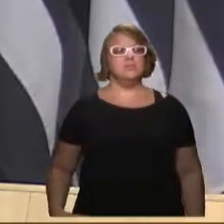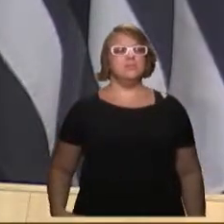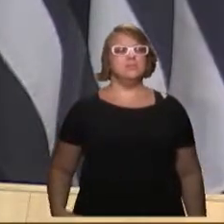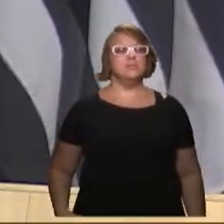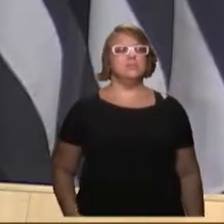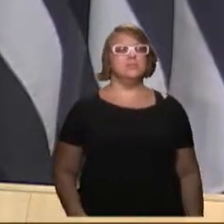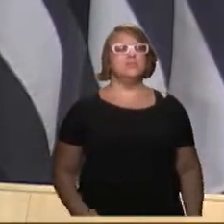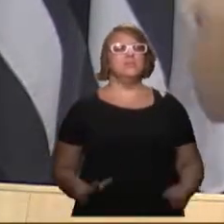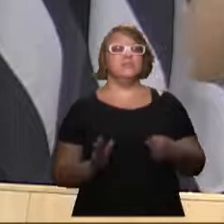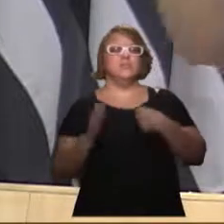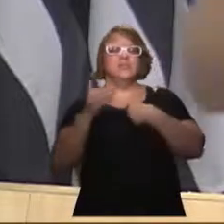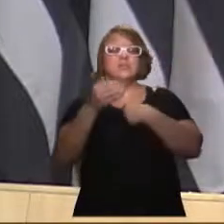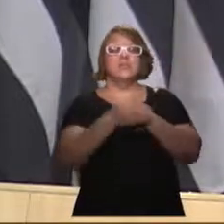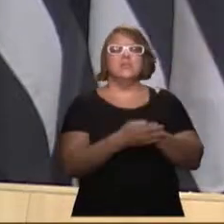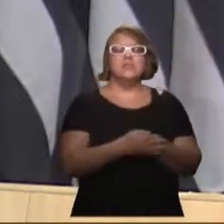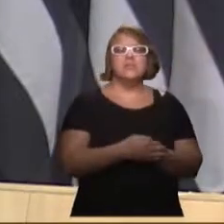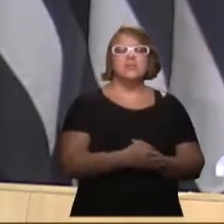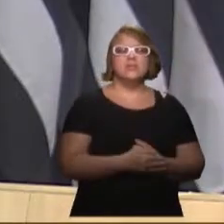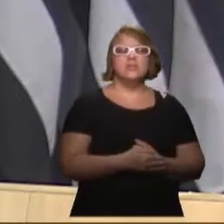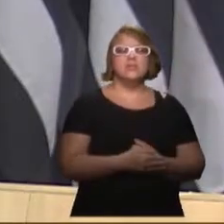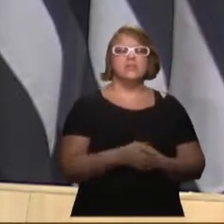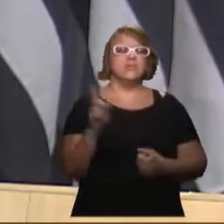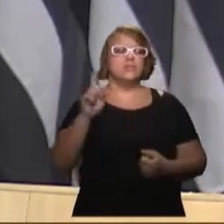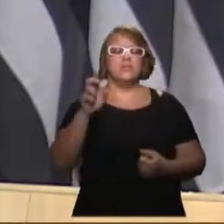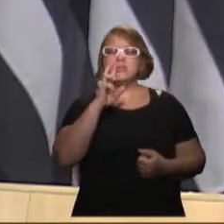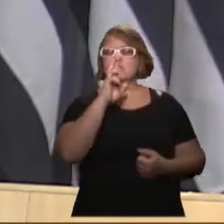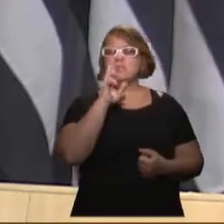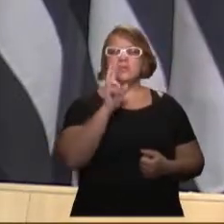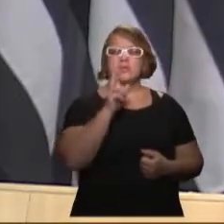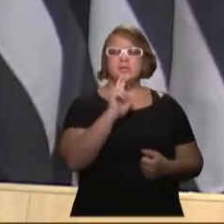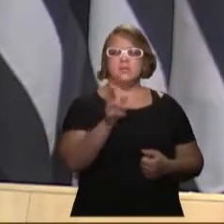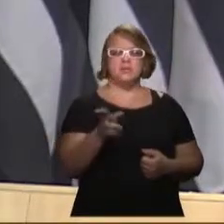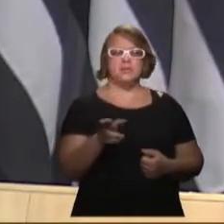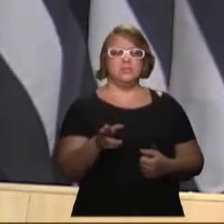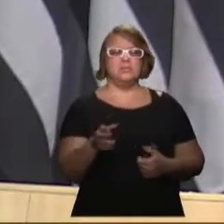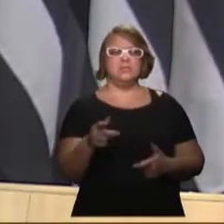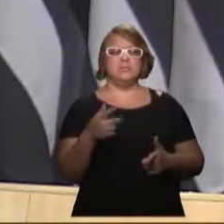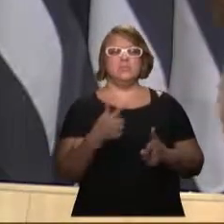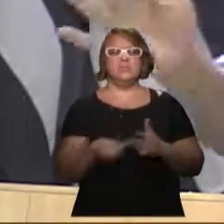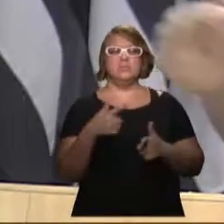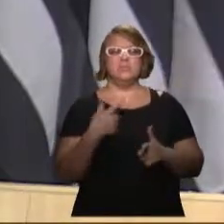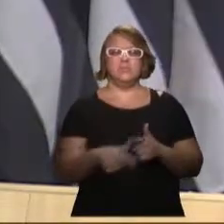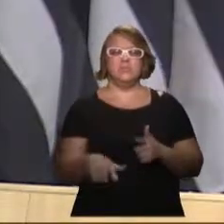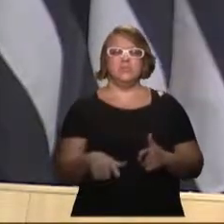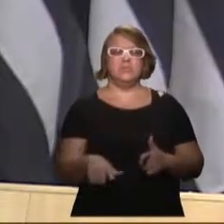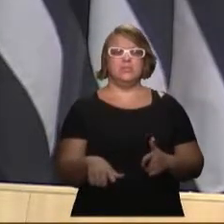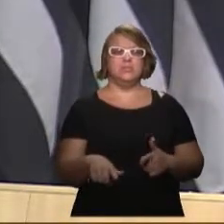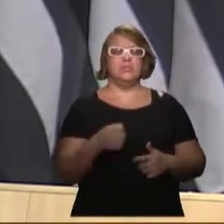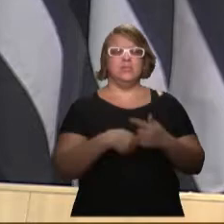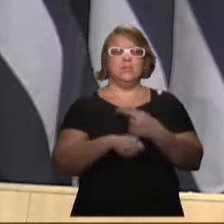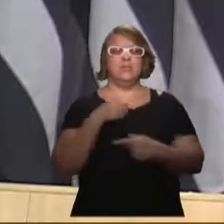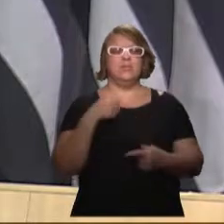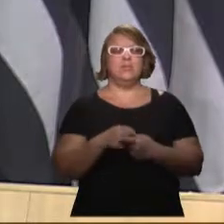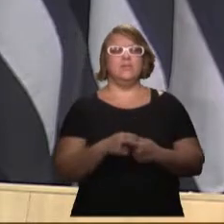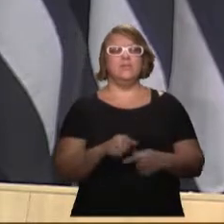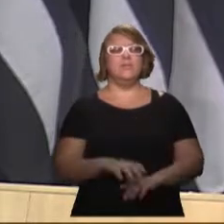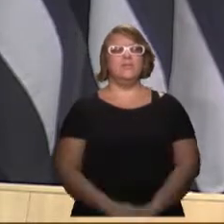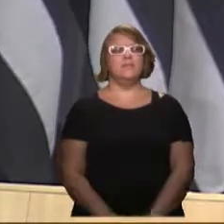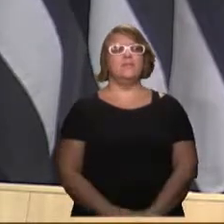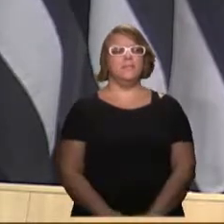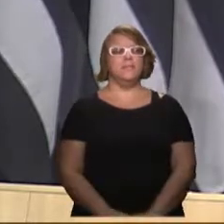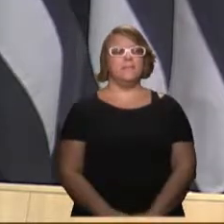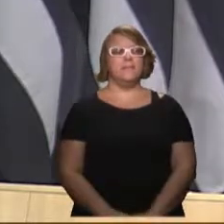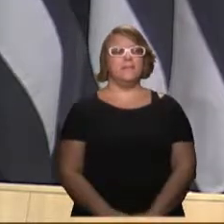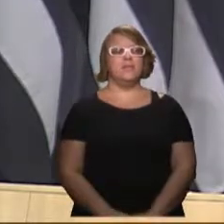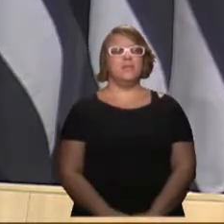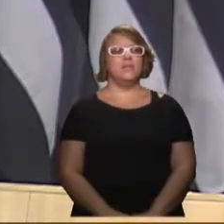consegue dar as respostas para os problemas da sociedade. A violência se maquia. Limpeza urbana